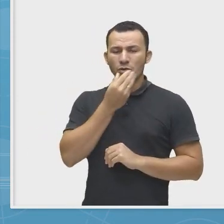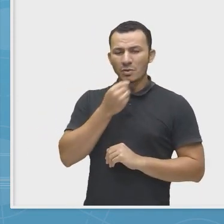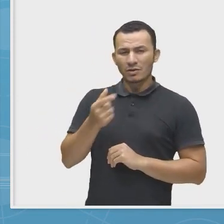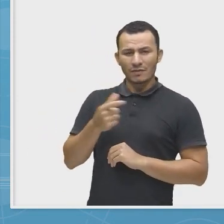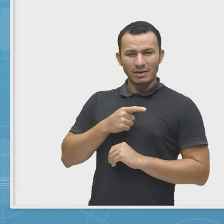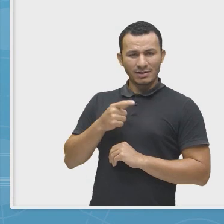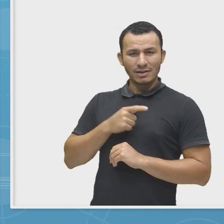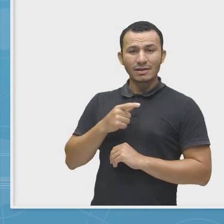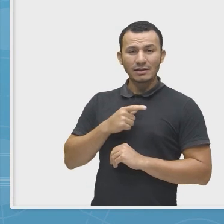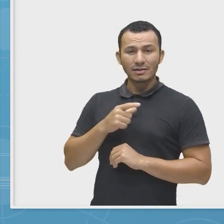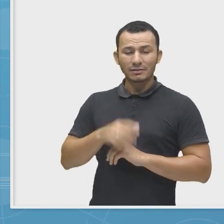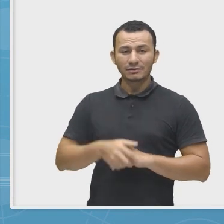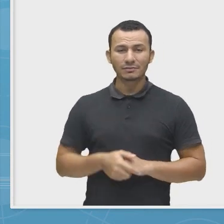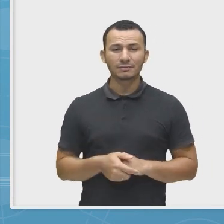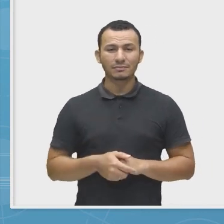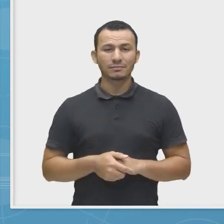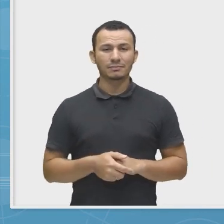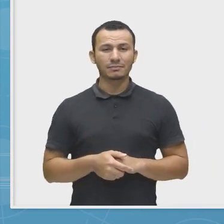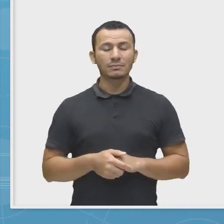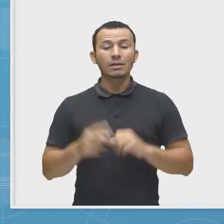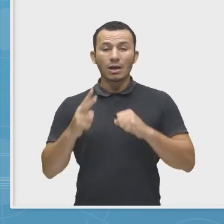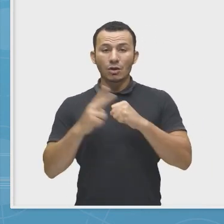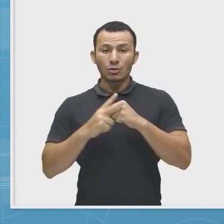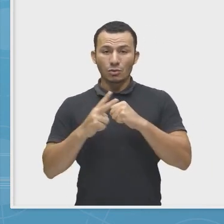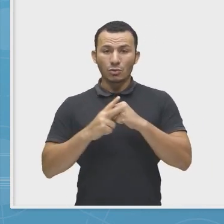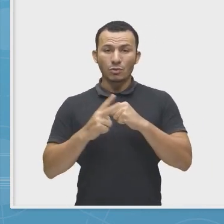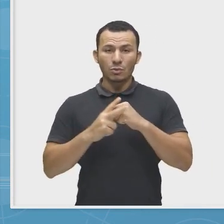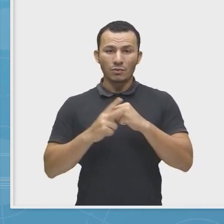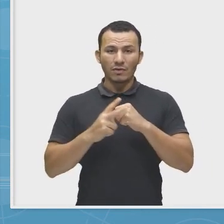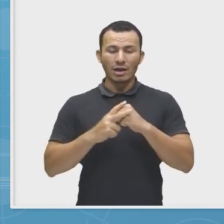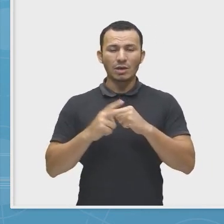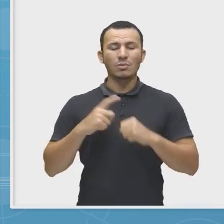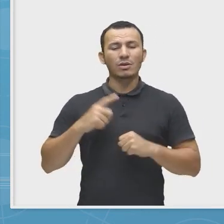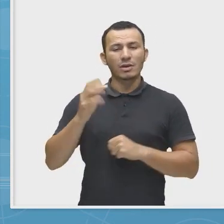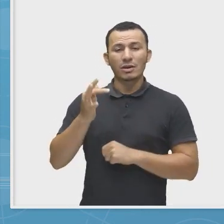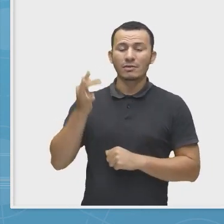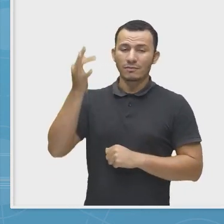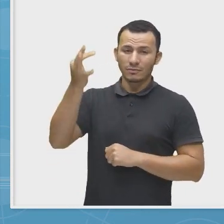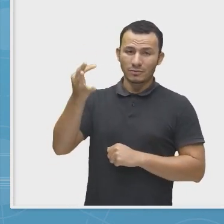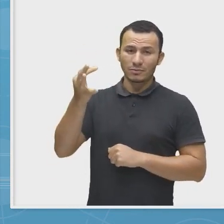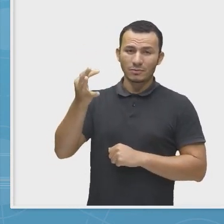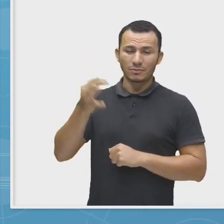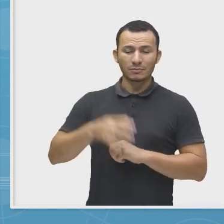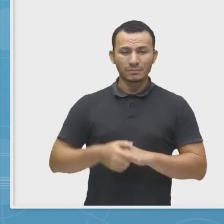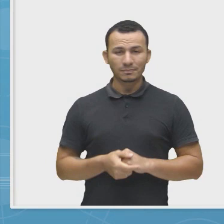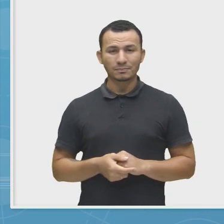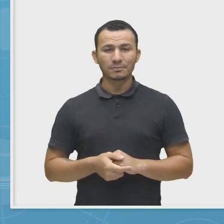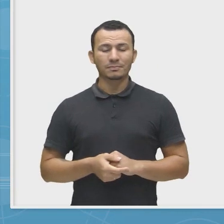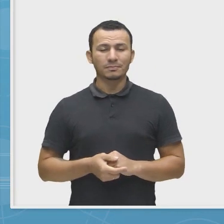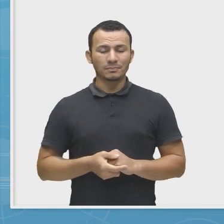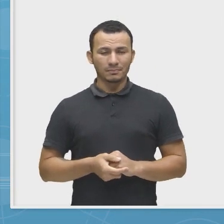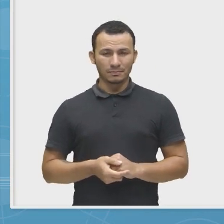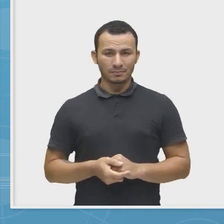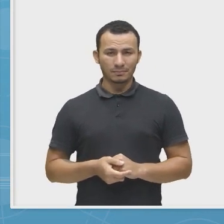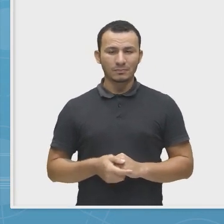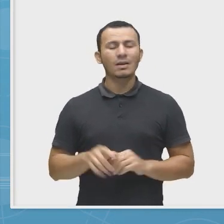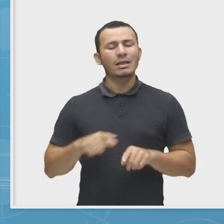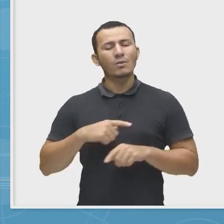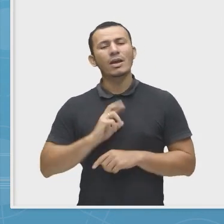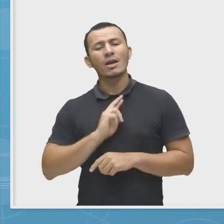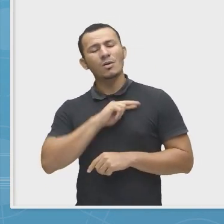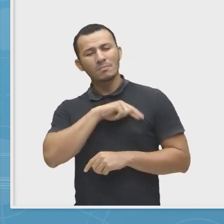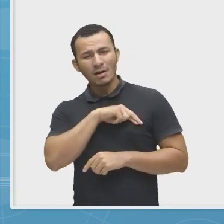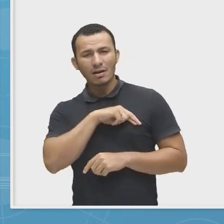serão novamente. Ó, os verbos estão tudo no futuro, né? E as casas serão novamente